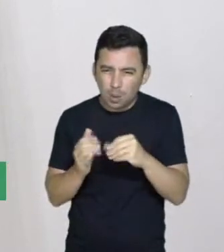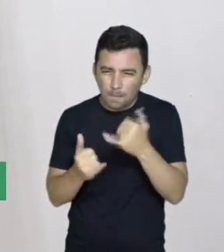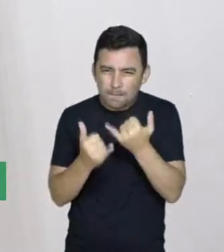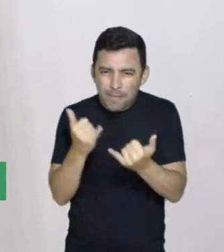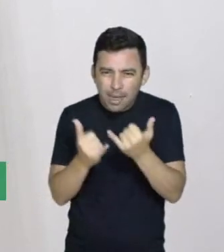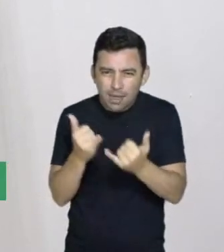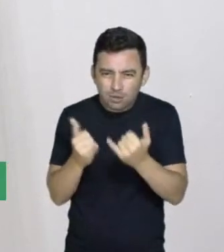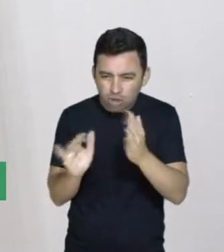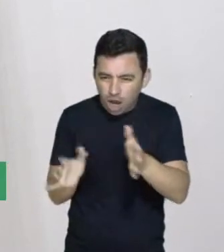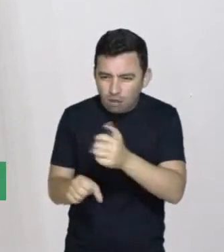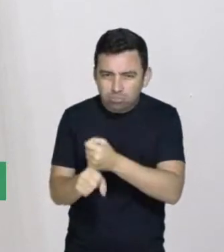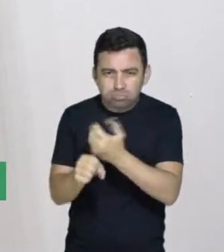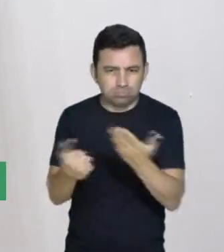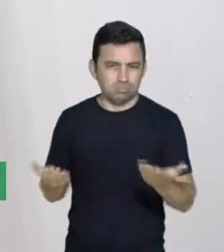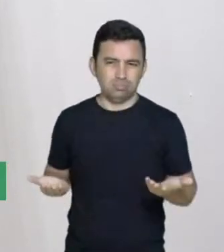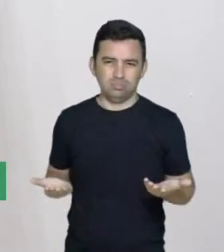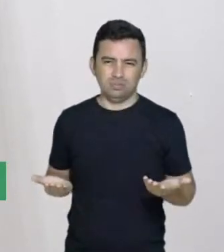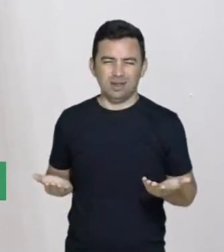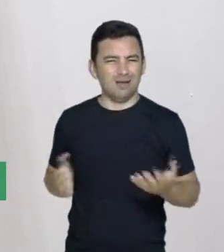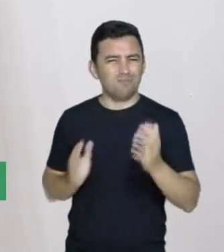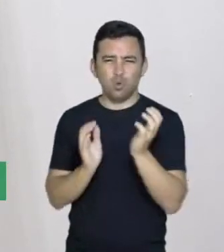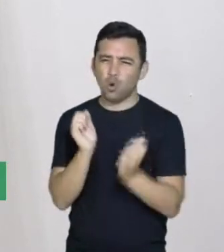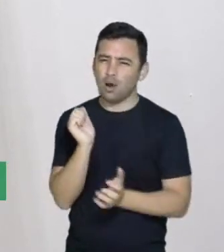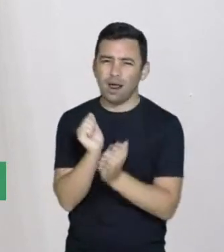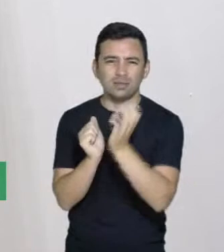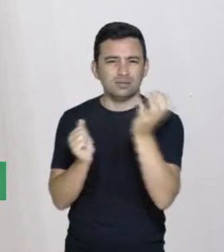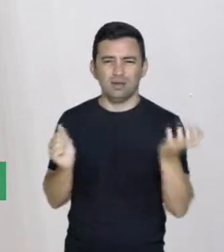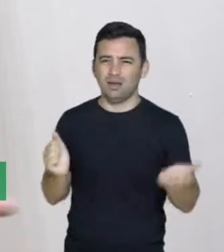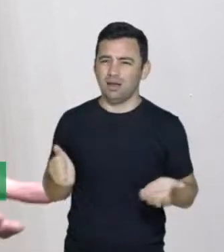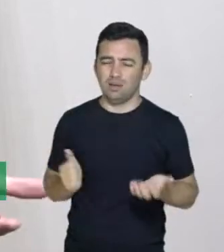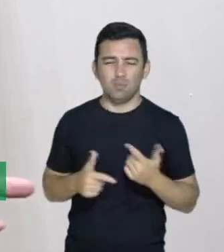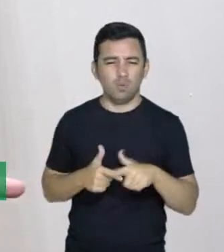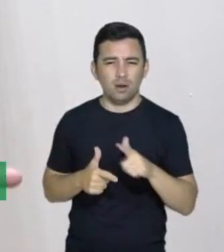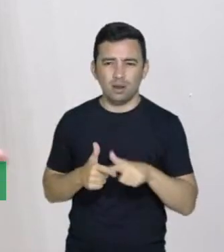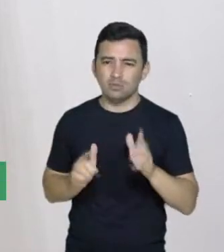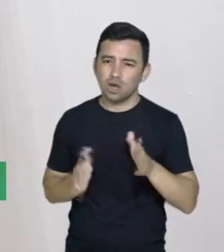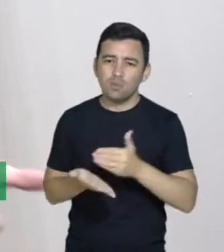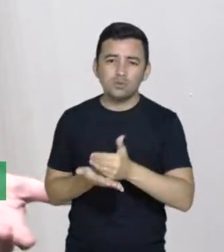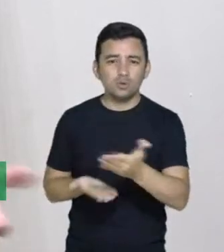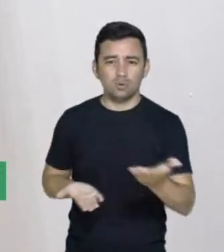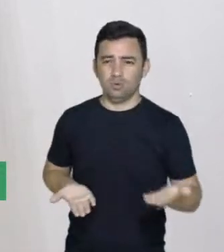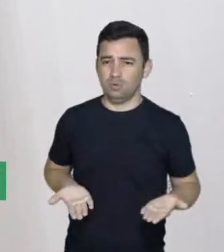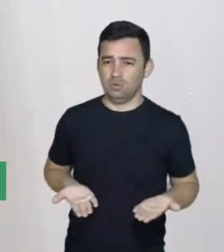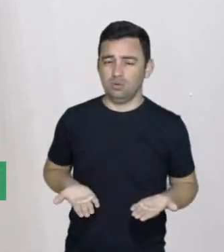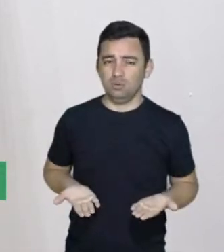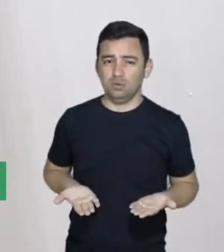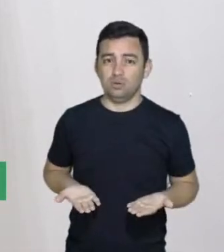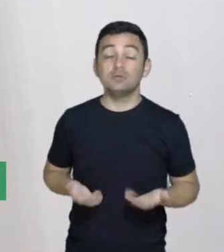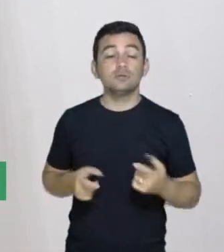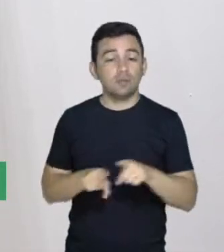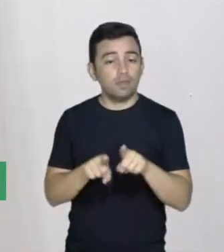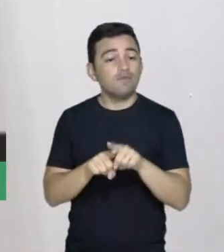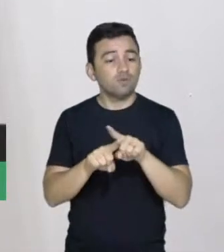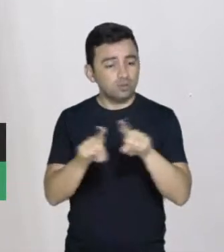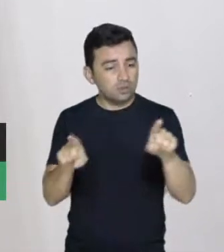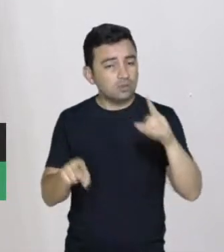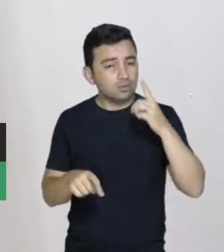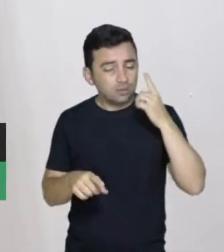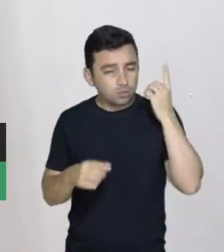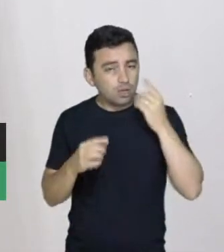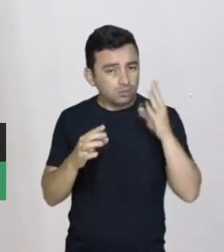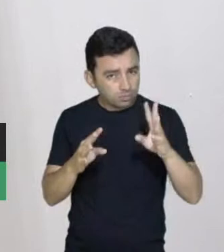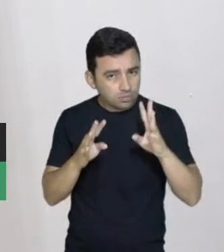processo, isso é burocratizar algo que já iniciou. E a gente tem que levar em conta, deputado Antídio, deputado Zilli, que já foram